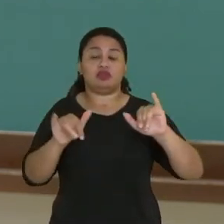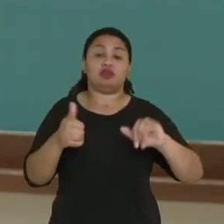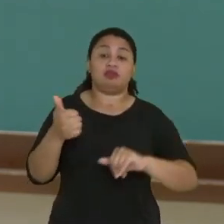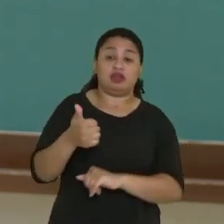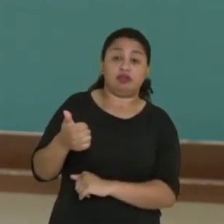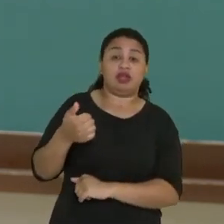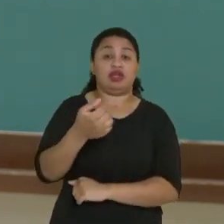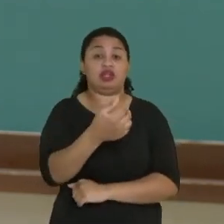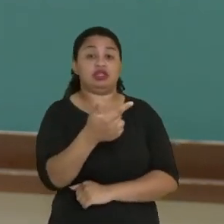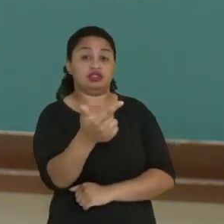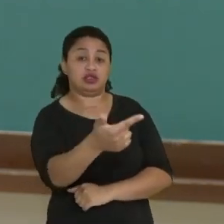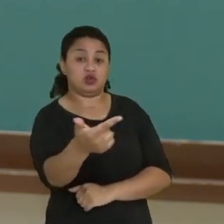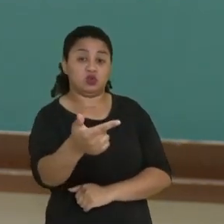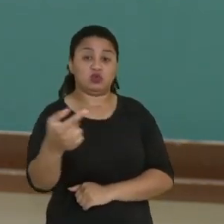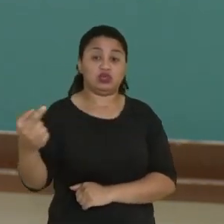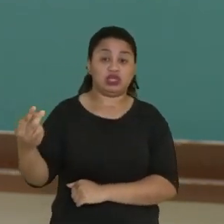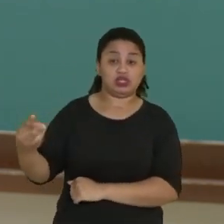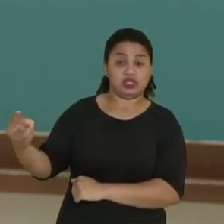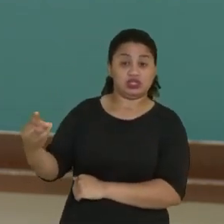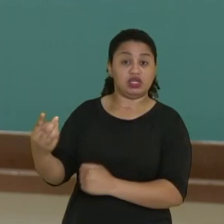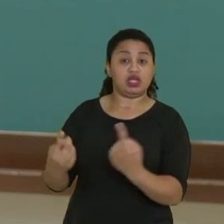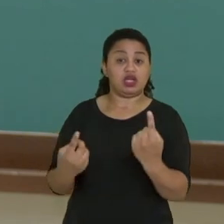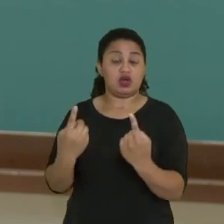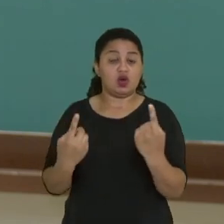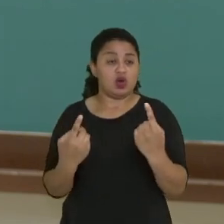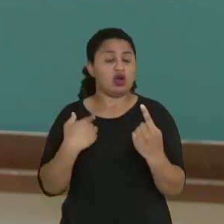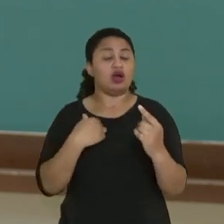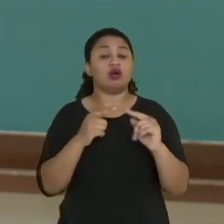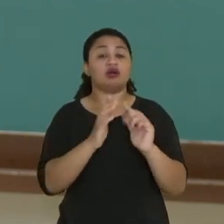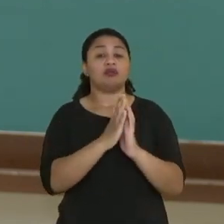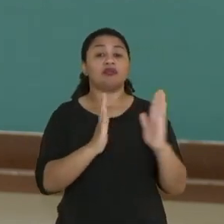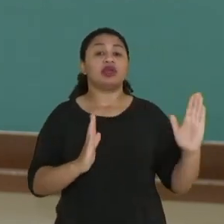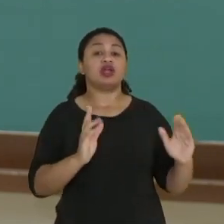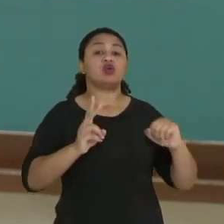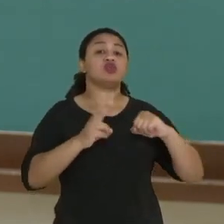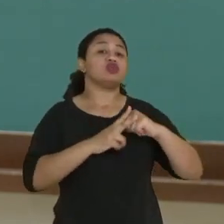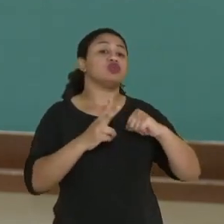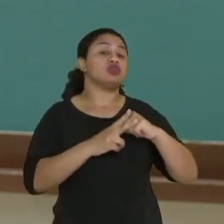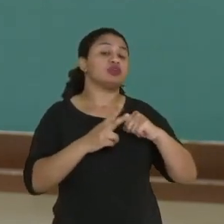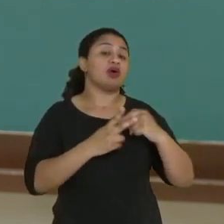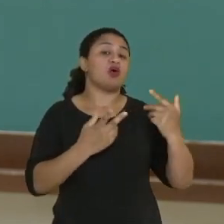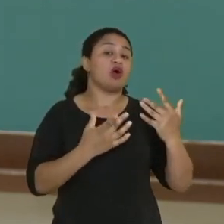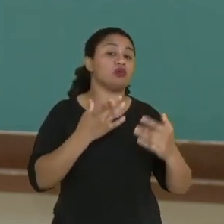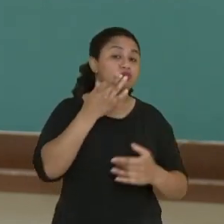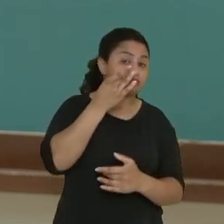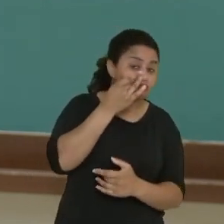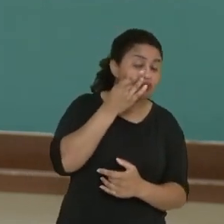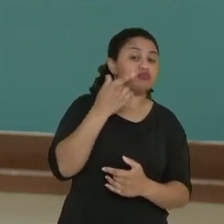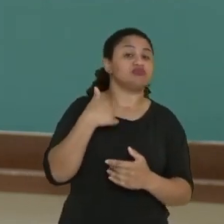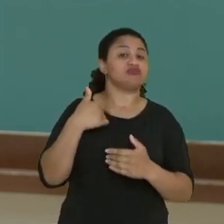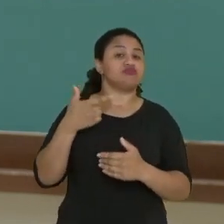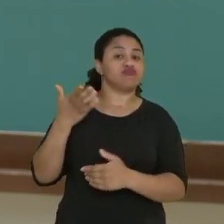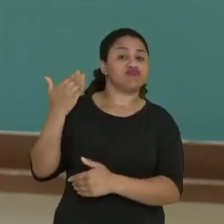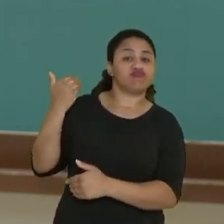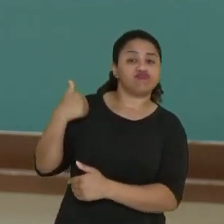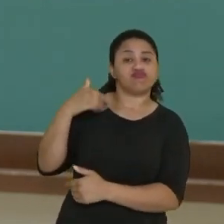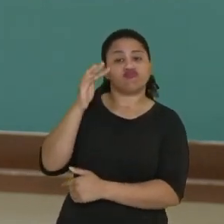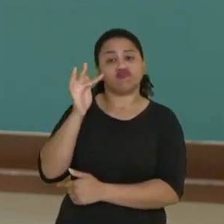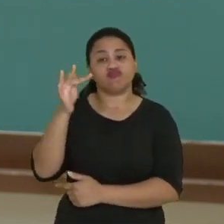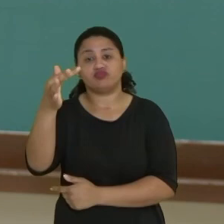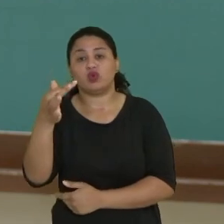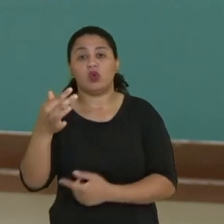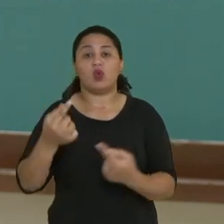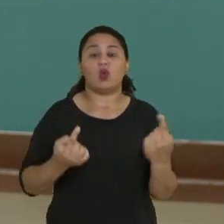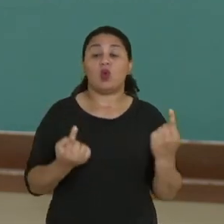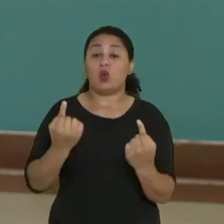pessoa, terceira pessoa, né? Que tempo verbal foram utilizados, né? Foi o presente, foi o pretérito, futuro, enfim,